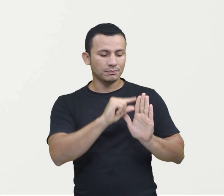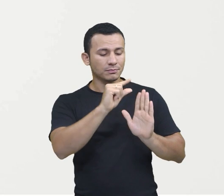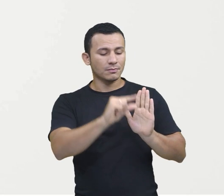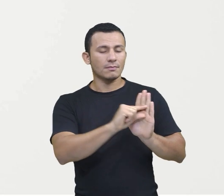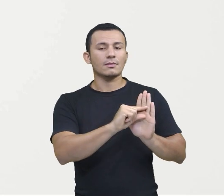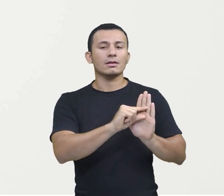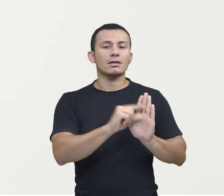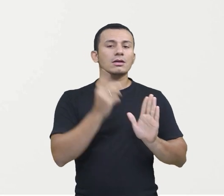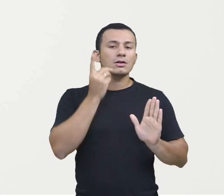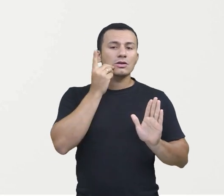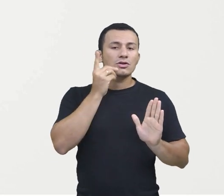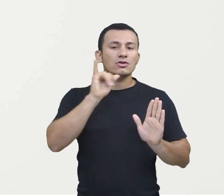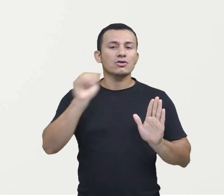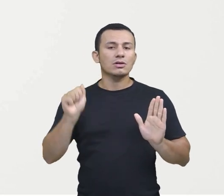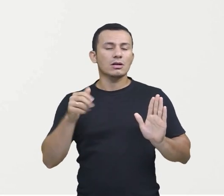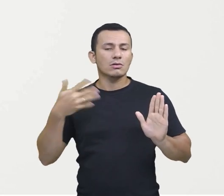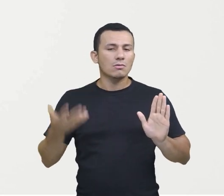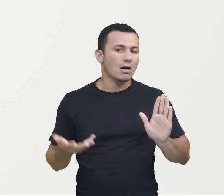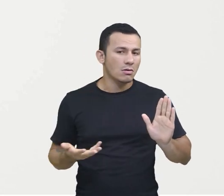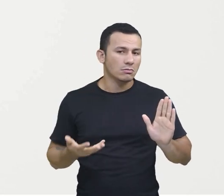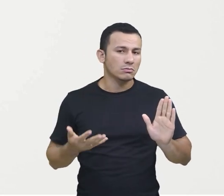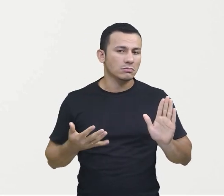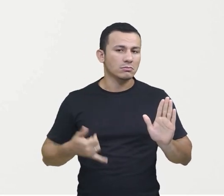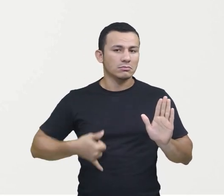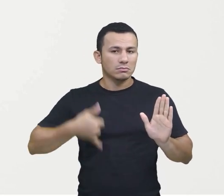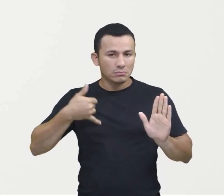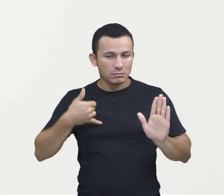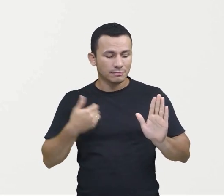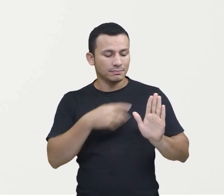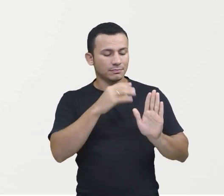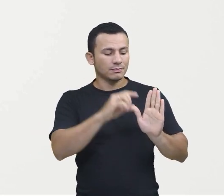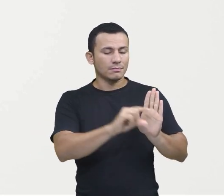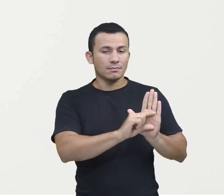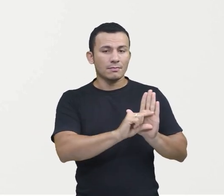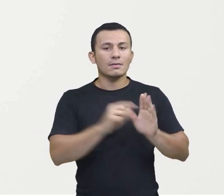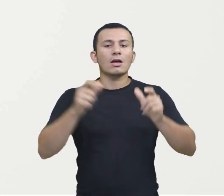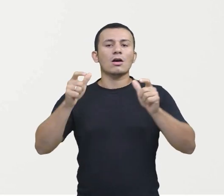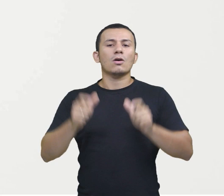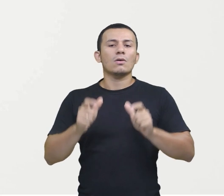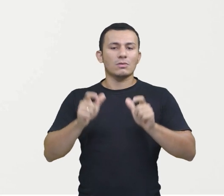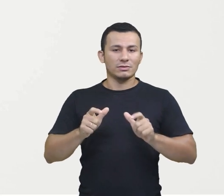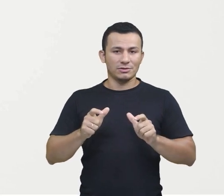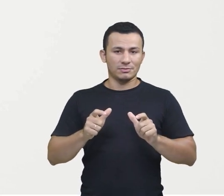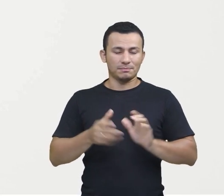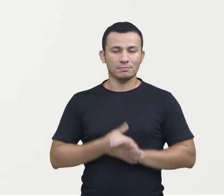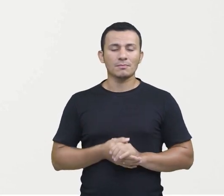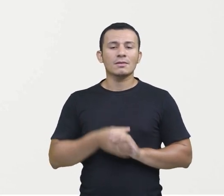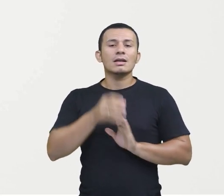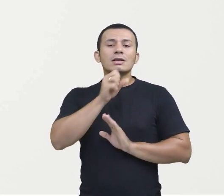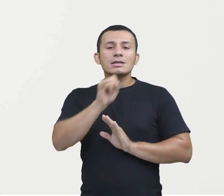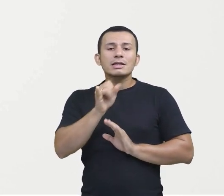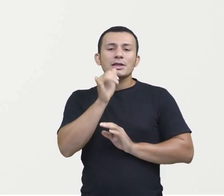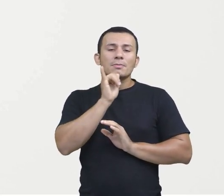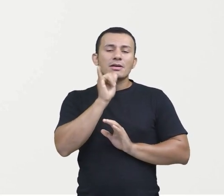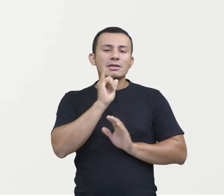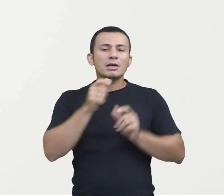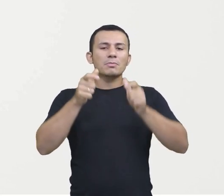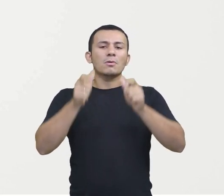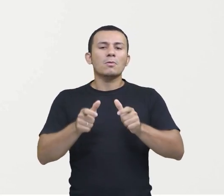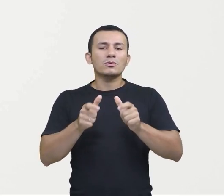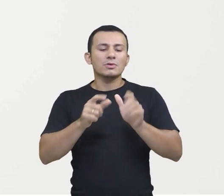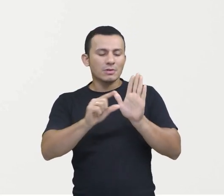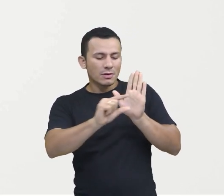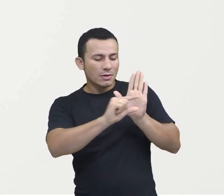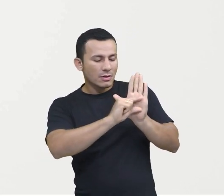dia da festinha e o local. Se não vir, como é que você vai saber de quem é